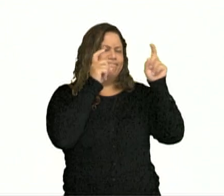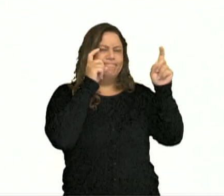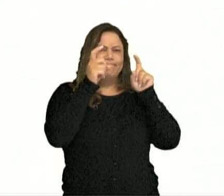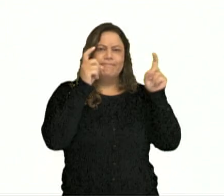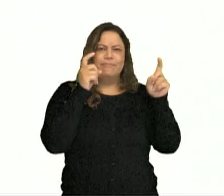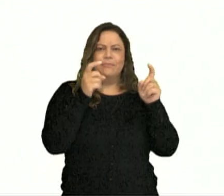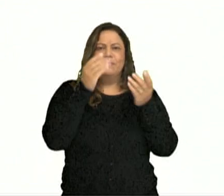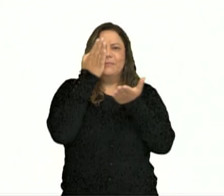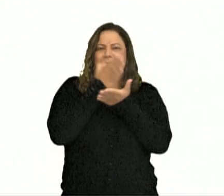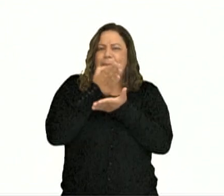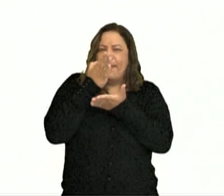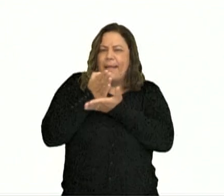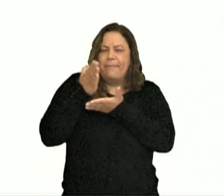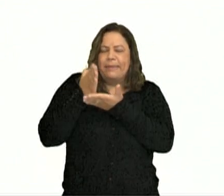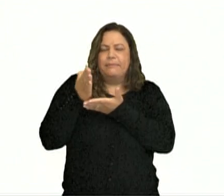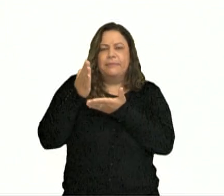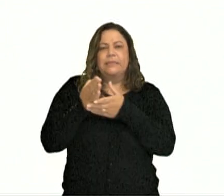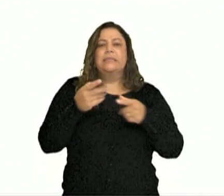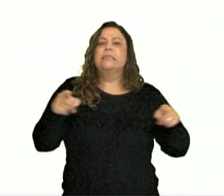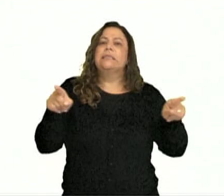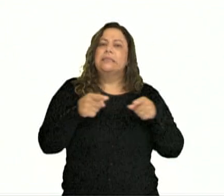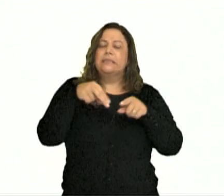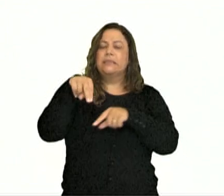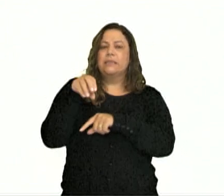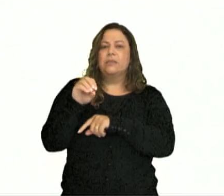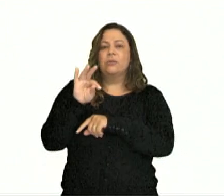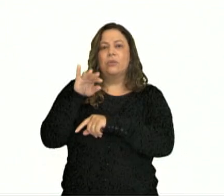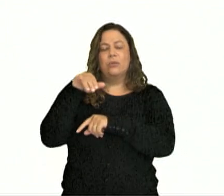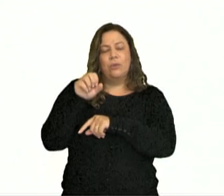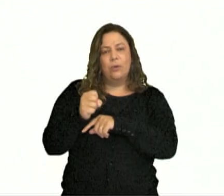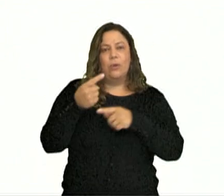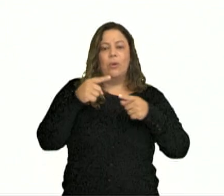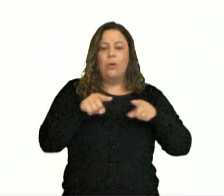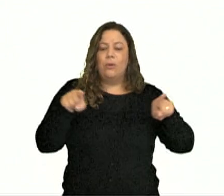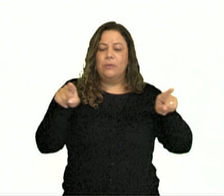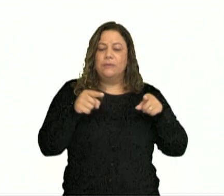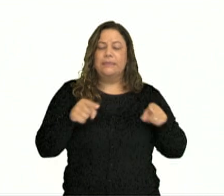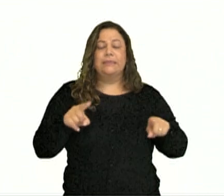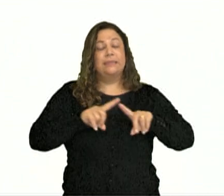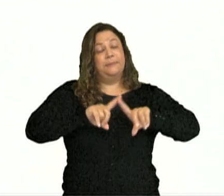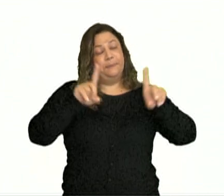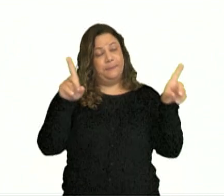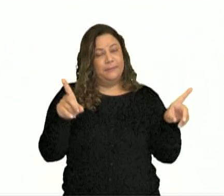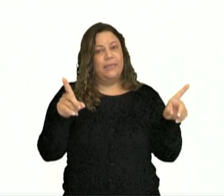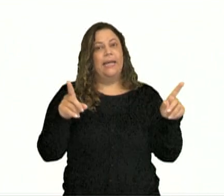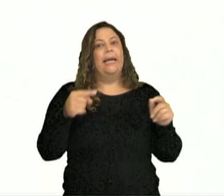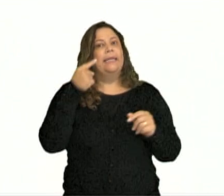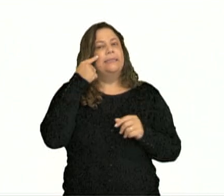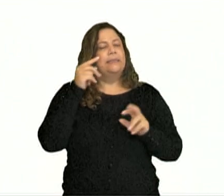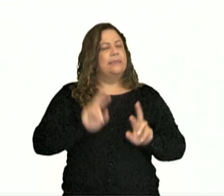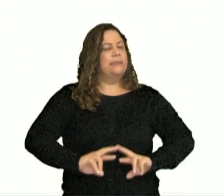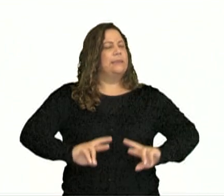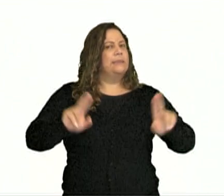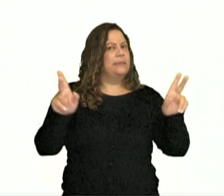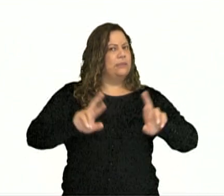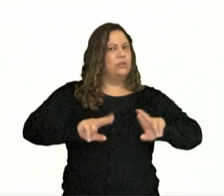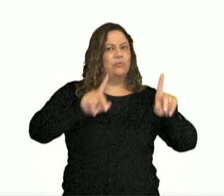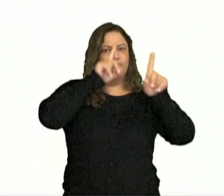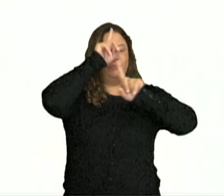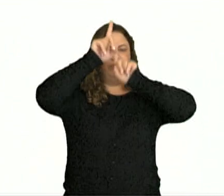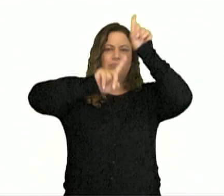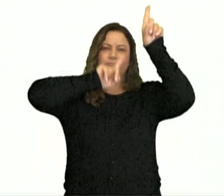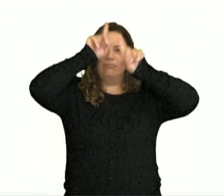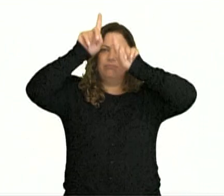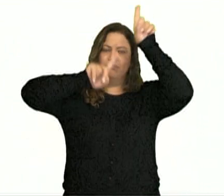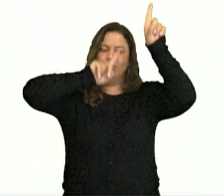nota musical, né, as linhas, as pautas. Ela vai ter uma preocupação diferente, né, de ser